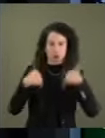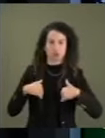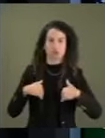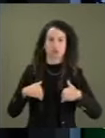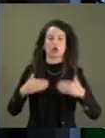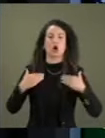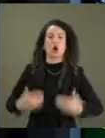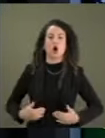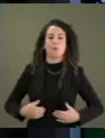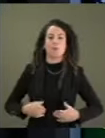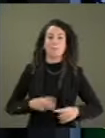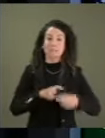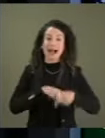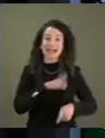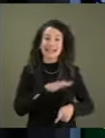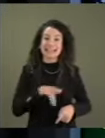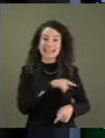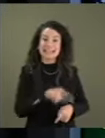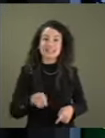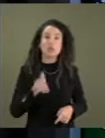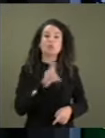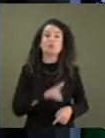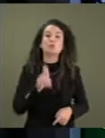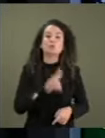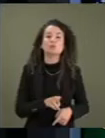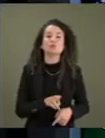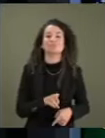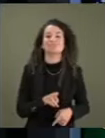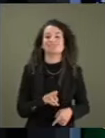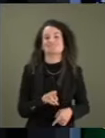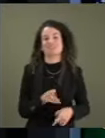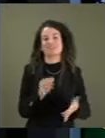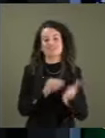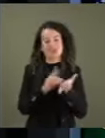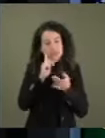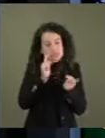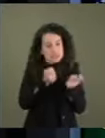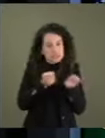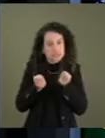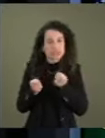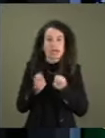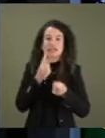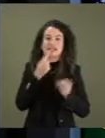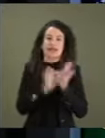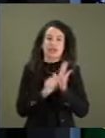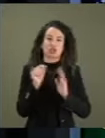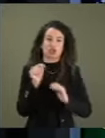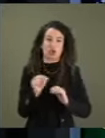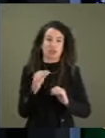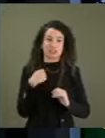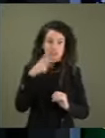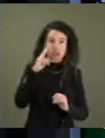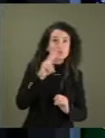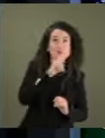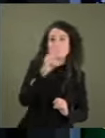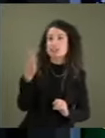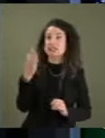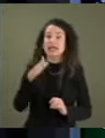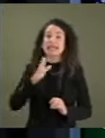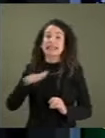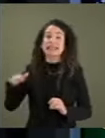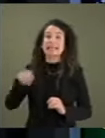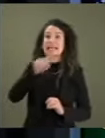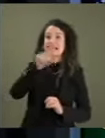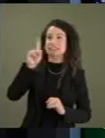crianças pelo uso inadvertido das drogas. Eu estou vendo crianças aqui na tribuna